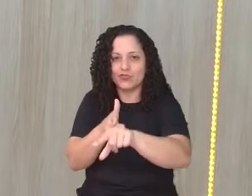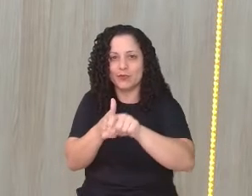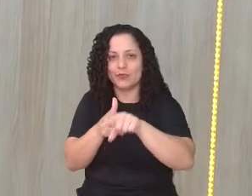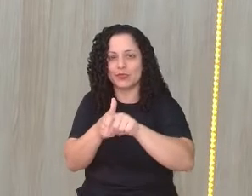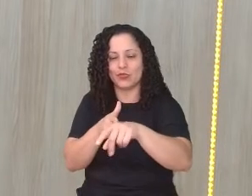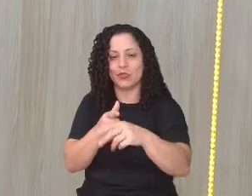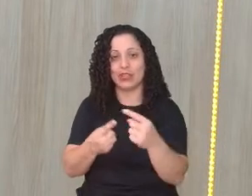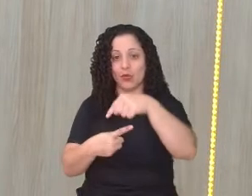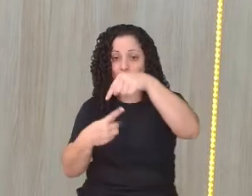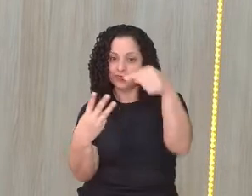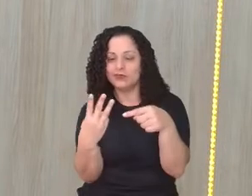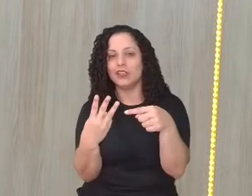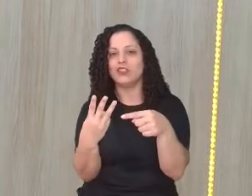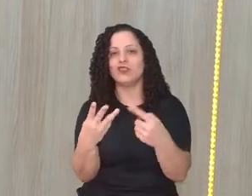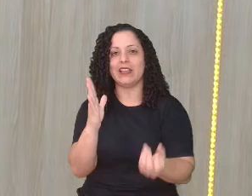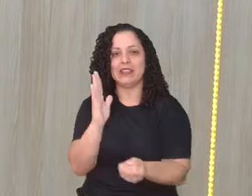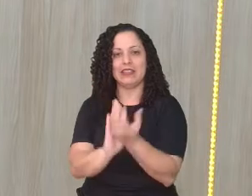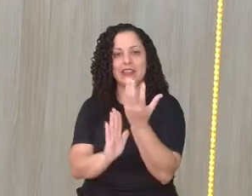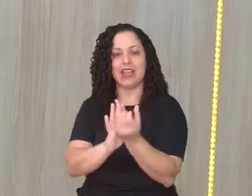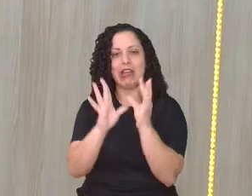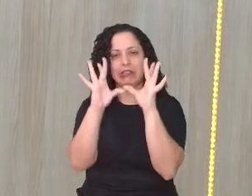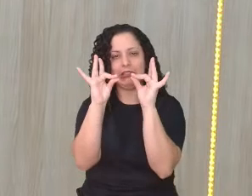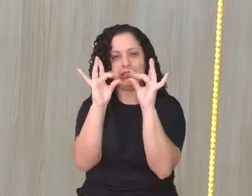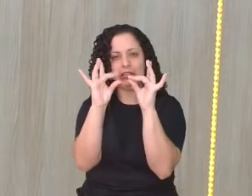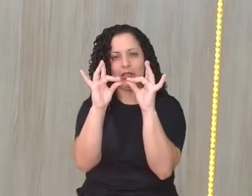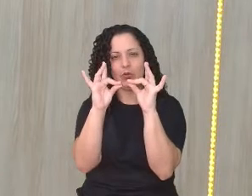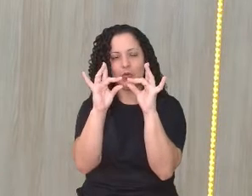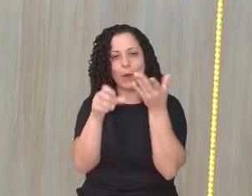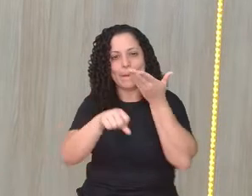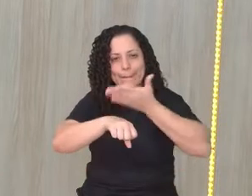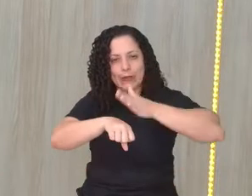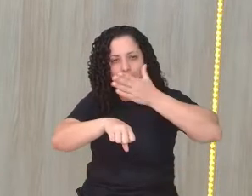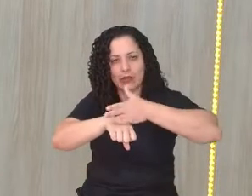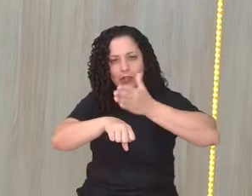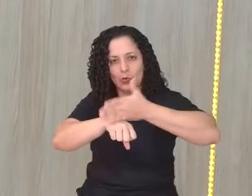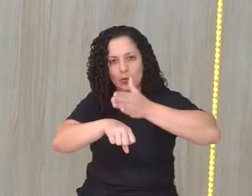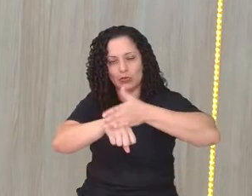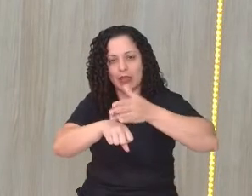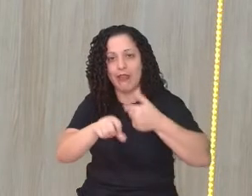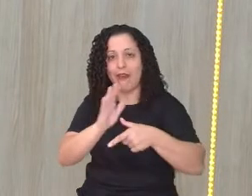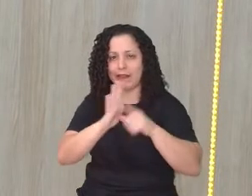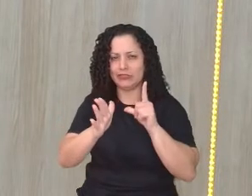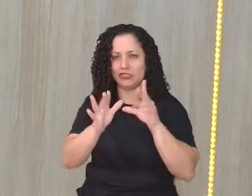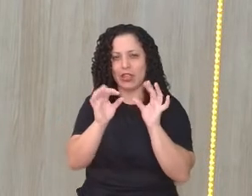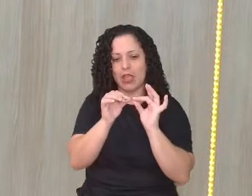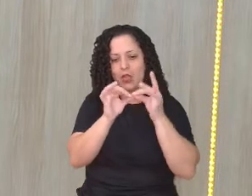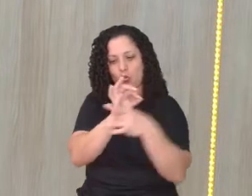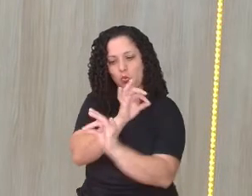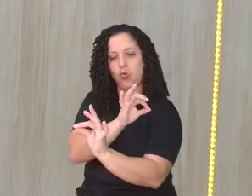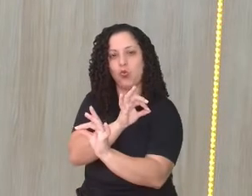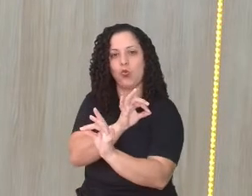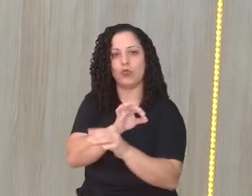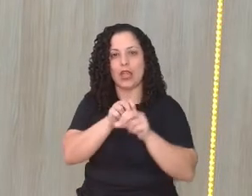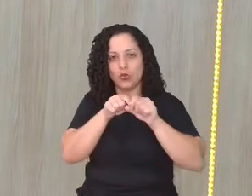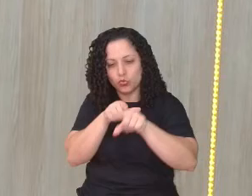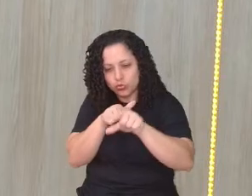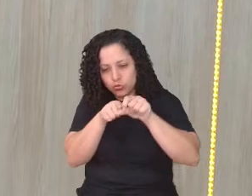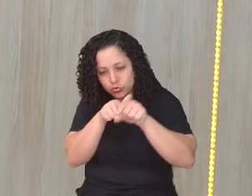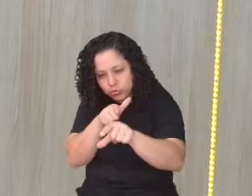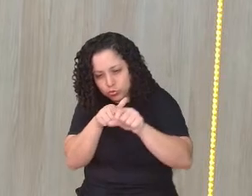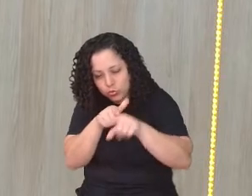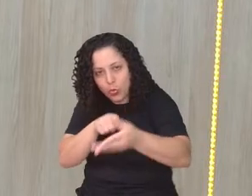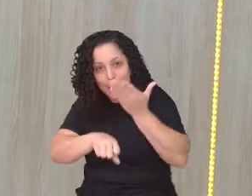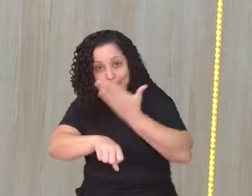conjunto aí é que vai formar aquele líquido esbranquiçado que vai ser lançado no momento da ejaculação.